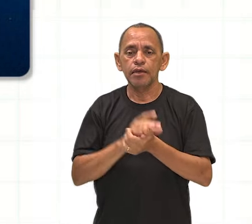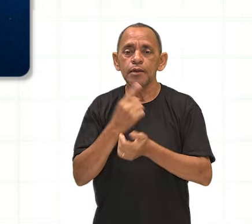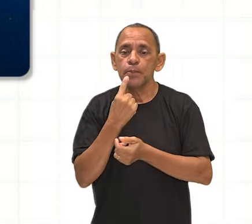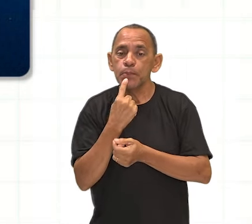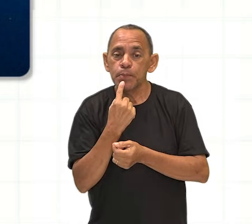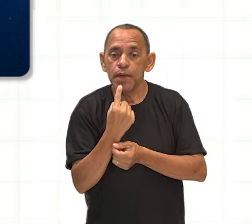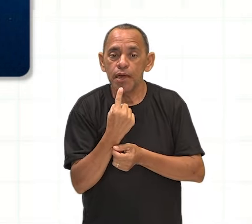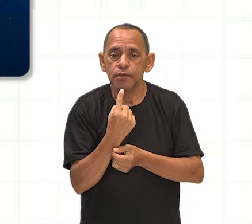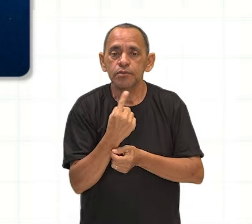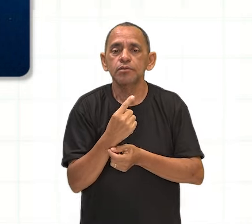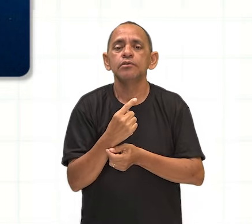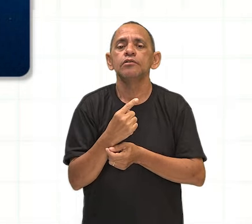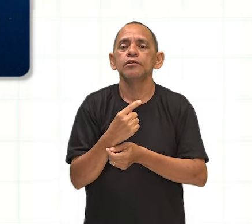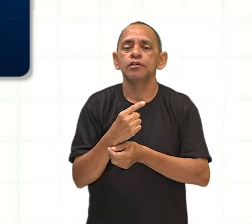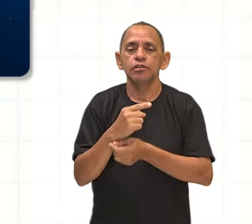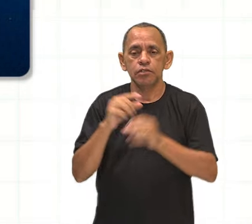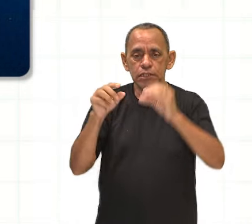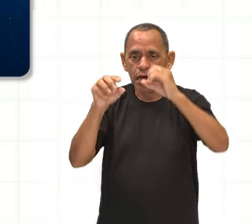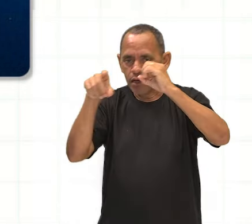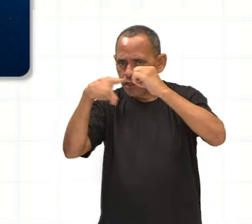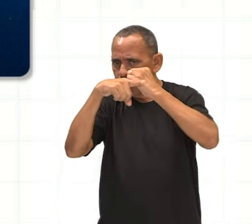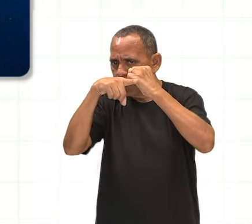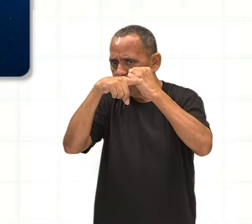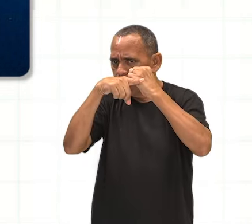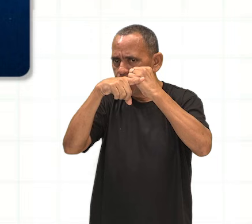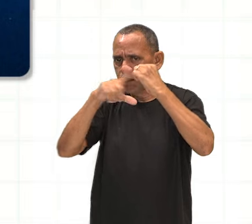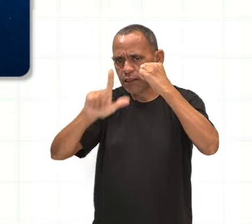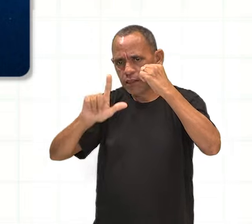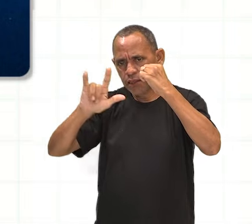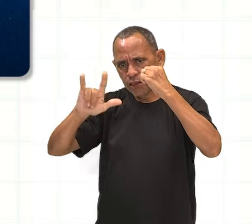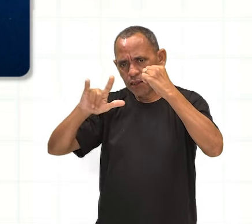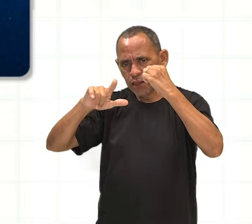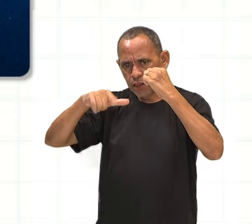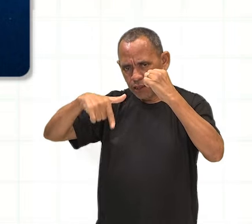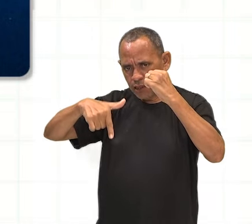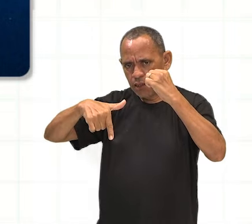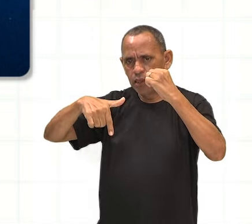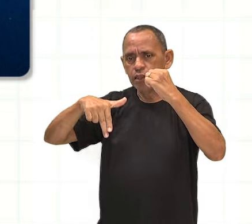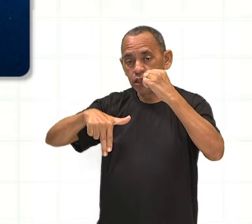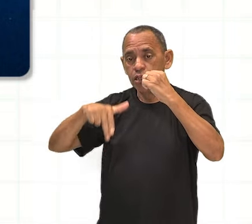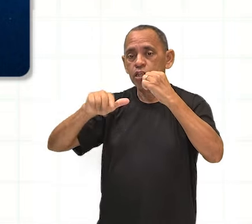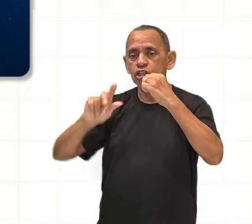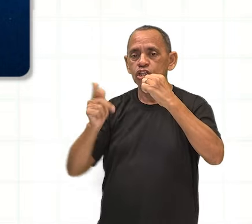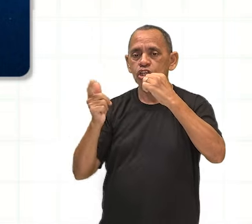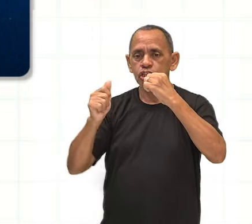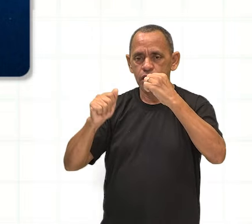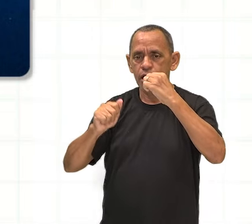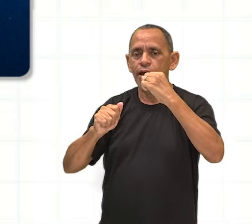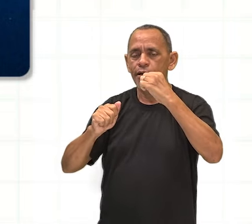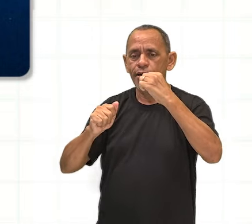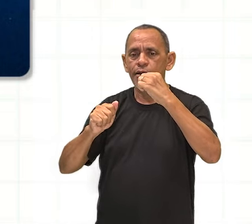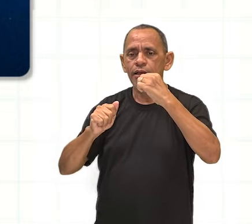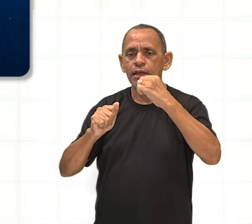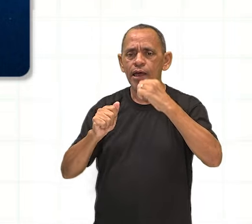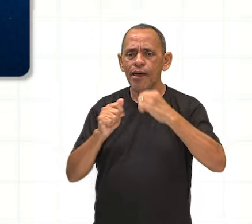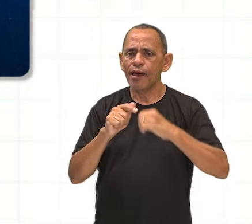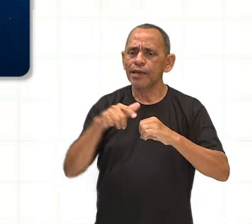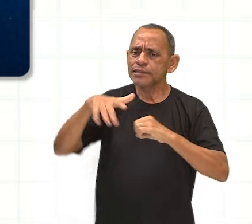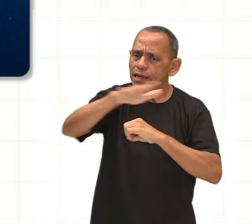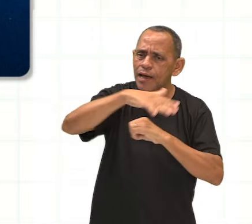região que recebe muitas chuvas. Então, justamente aqui na nossa região, onde tem também a floresta amazônica,